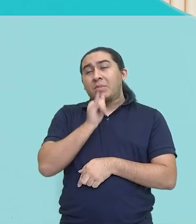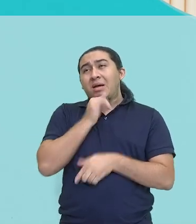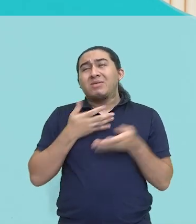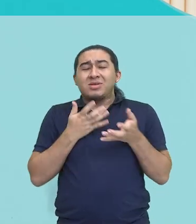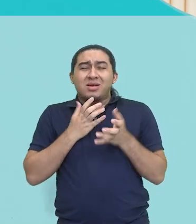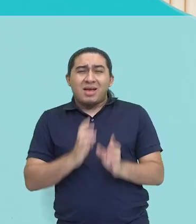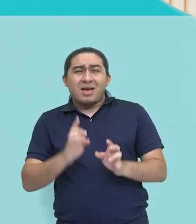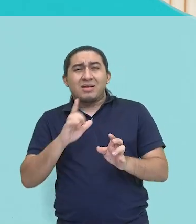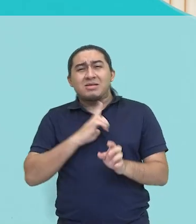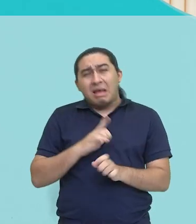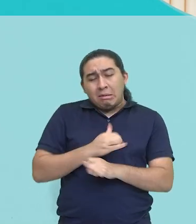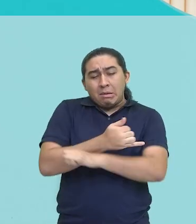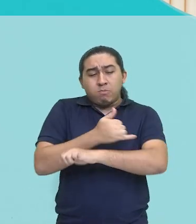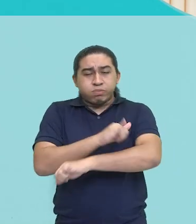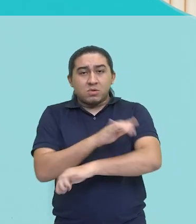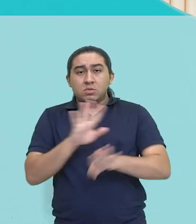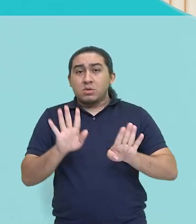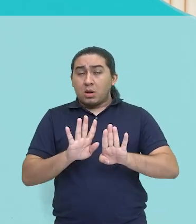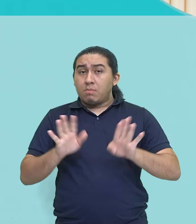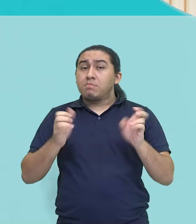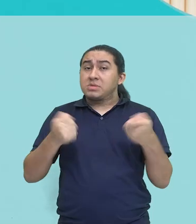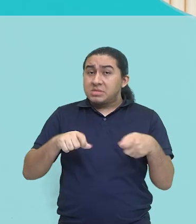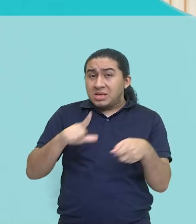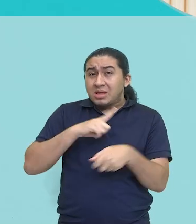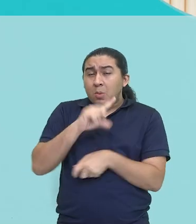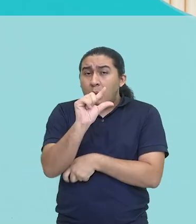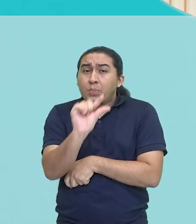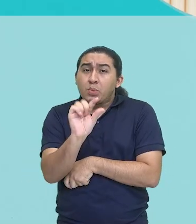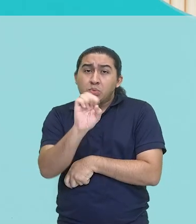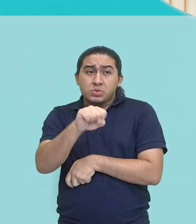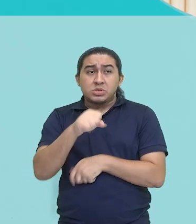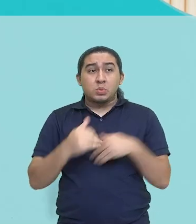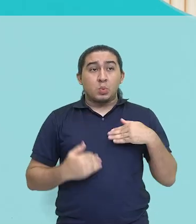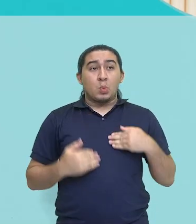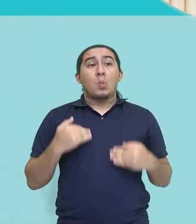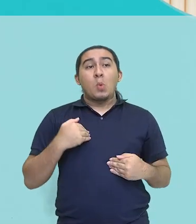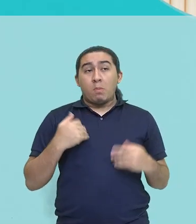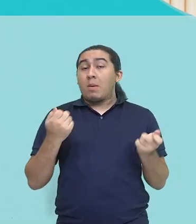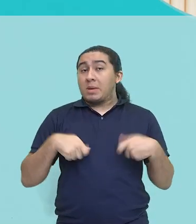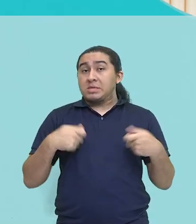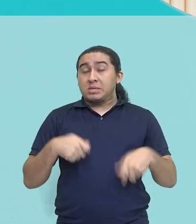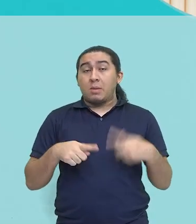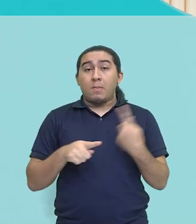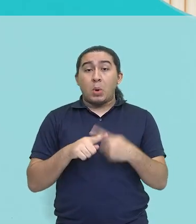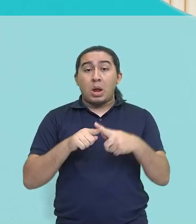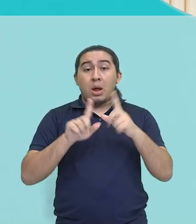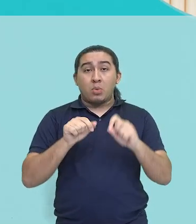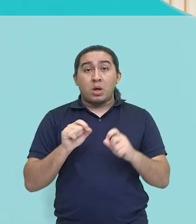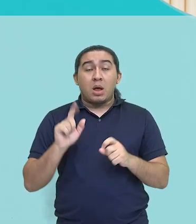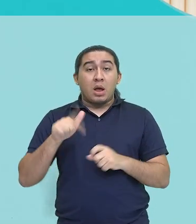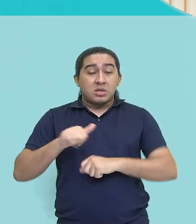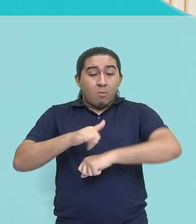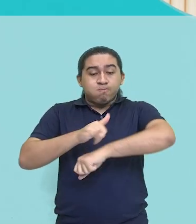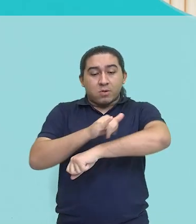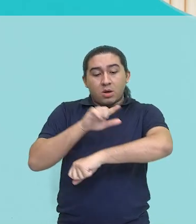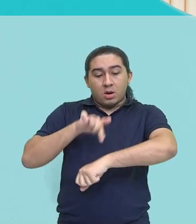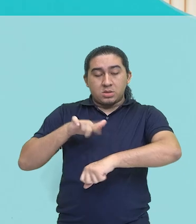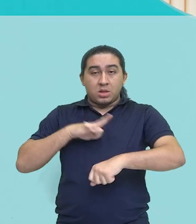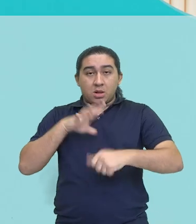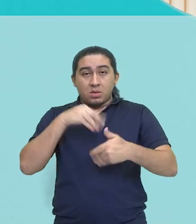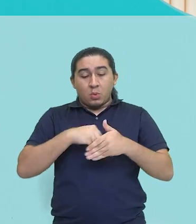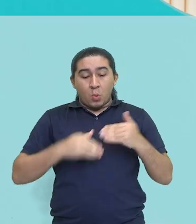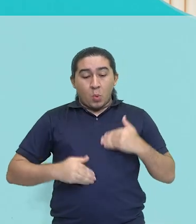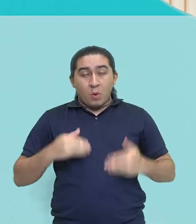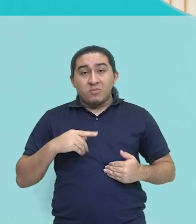quero ficar com gordura. É necessário você ter sim um pouco de gordura no seu corpo, porque é por meio dessas gorduras que é fabricado